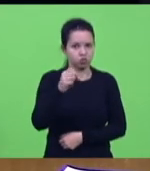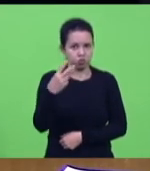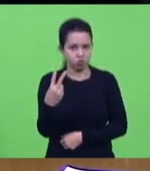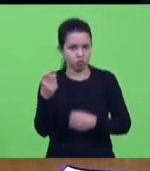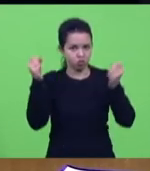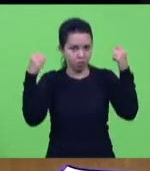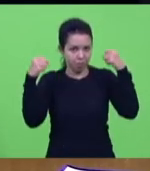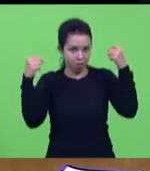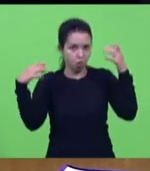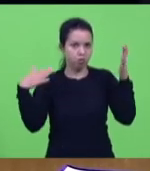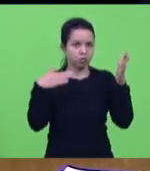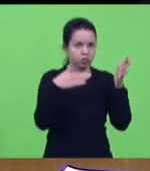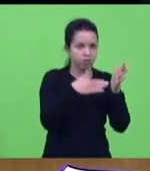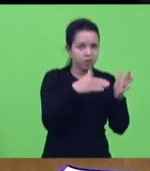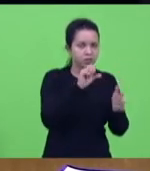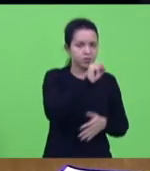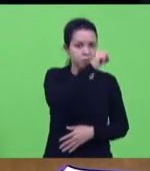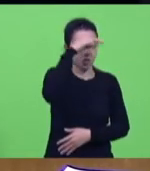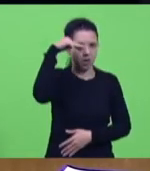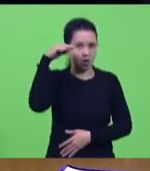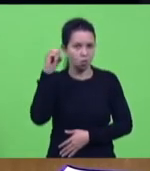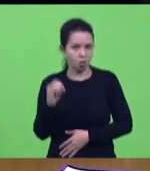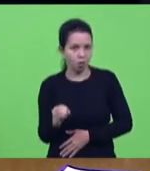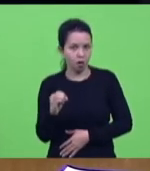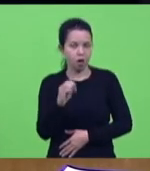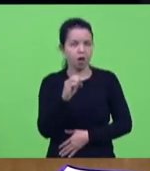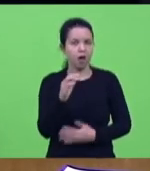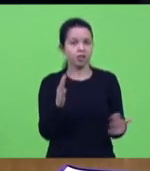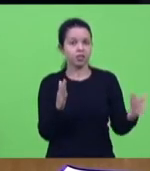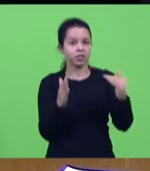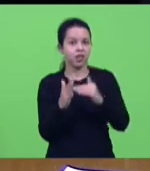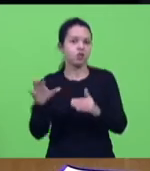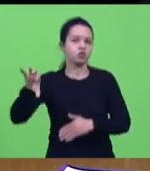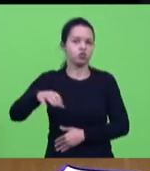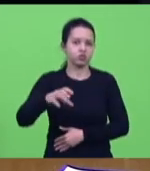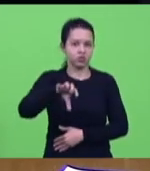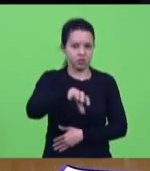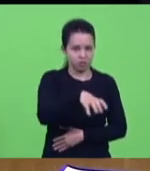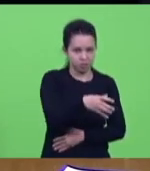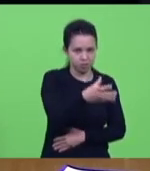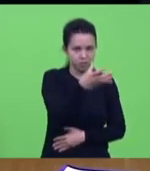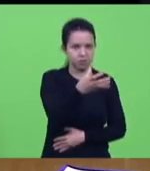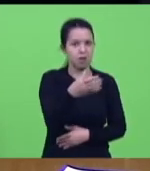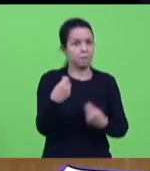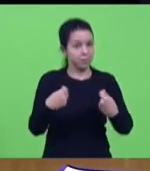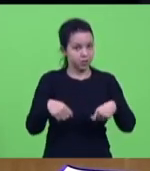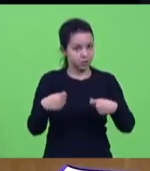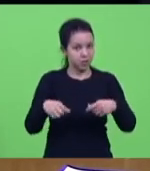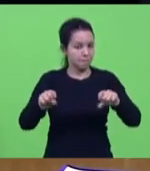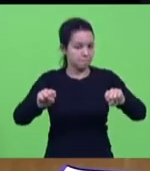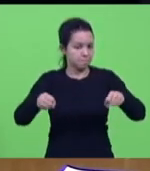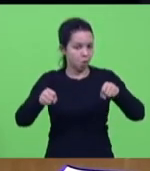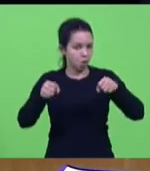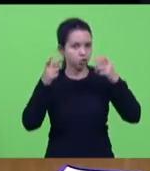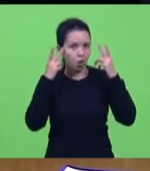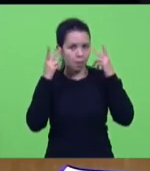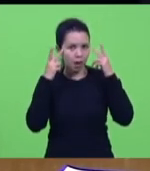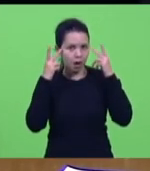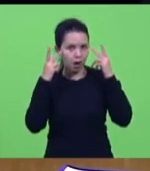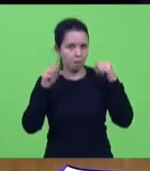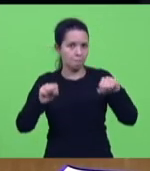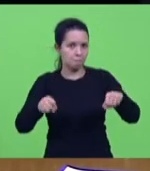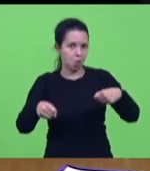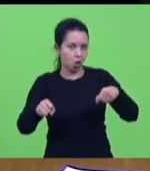São Miguel do Oeste e de São Miguel do Oeste até a Dionísio Cerqueira. Mas tem que ser com moto normal, não pode ser com moto de